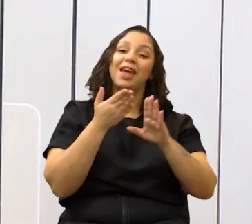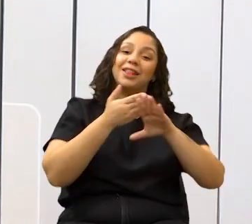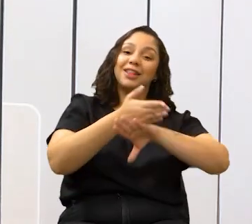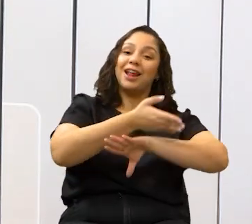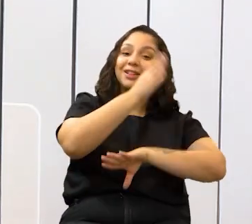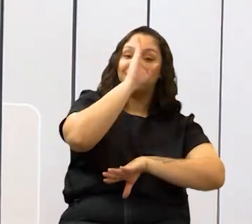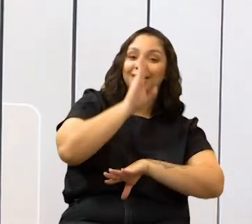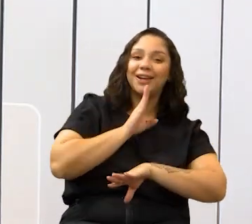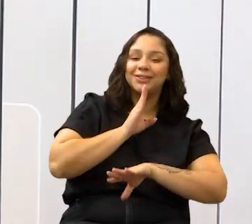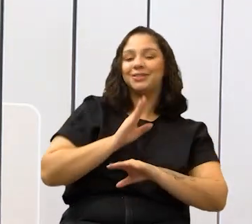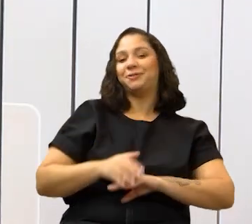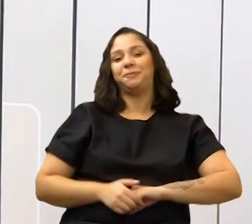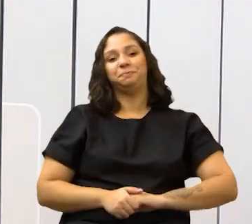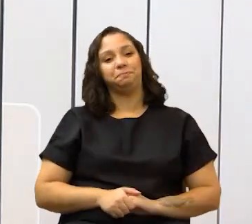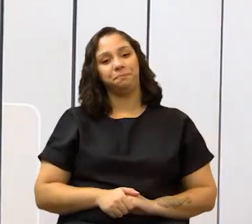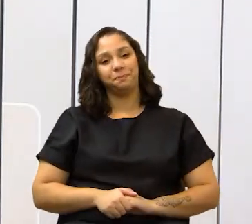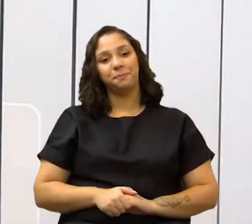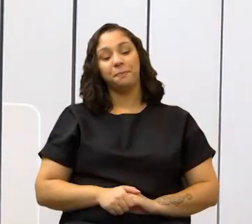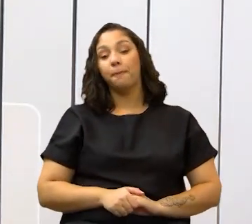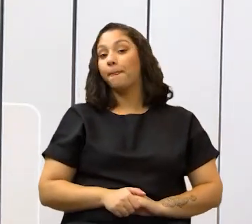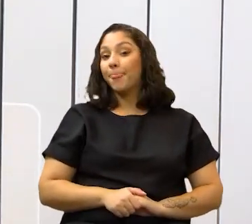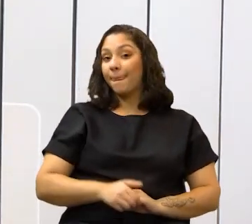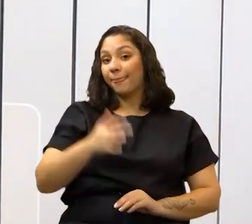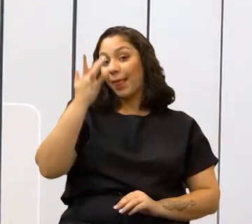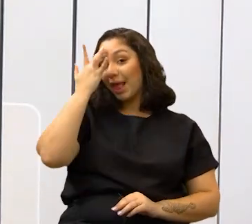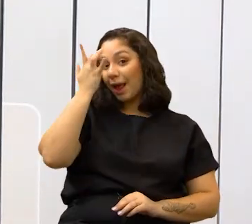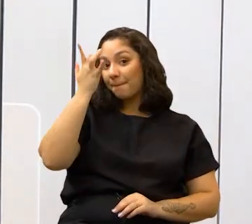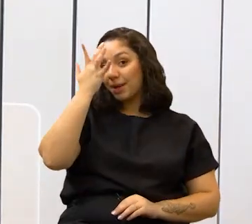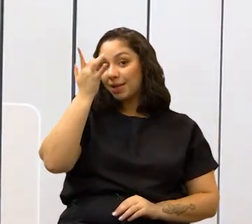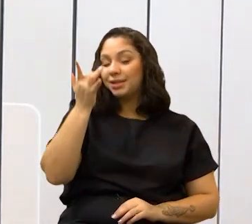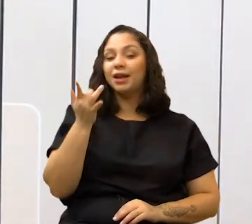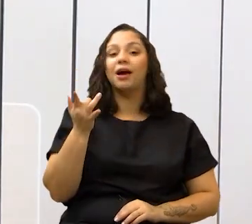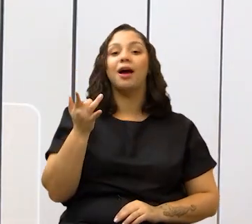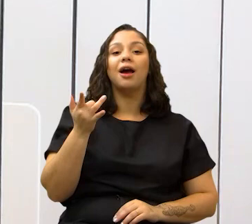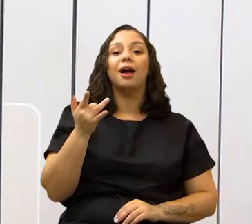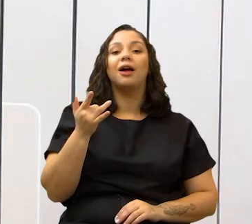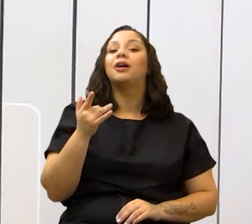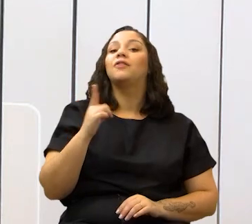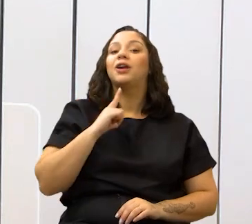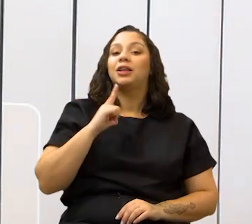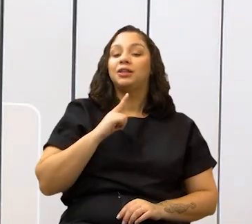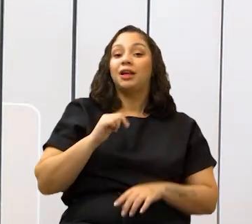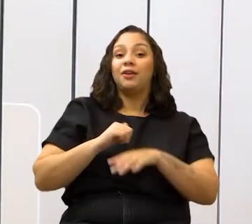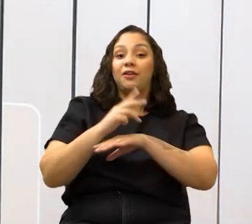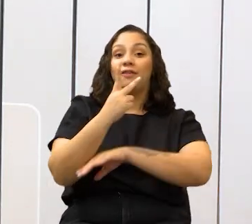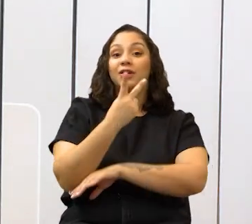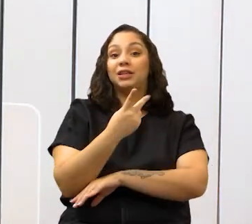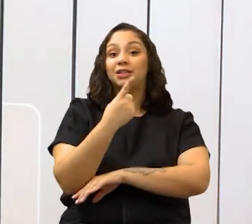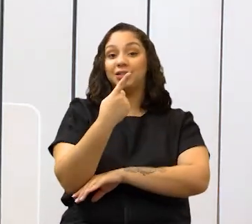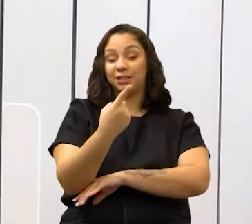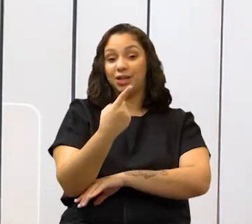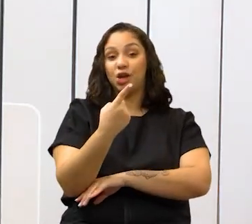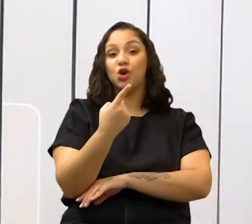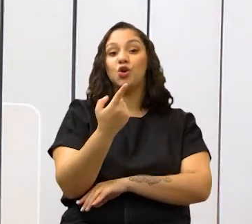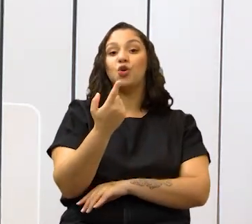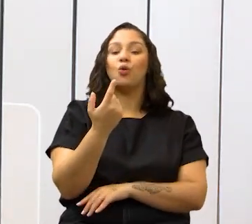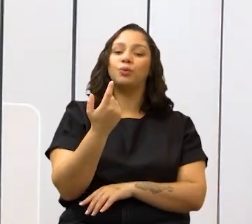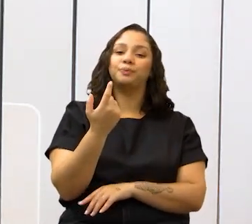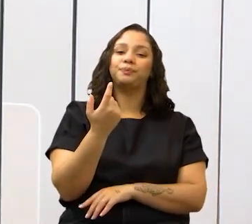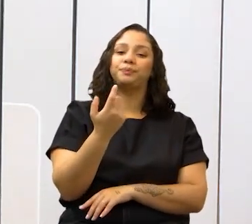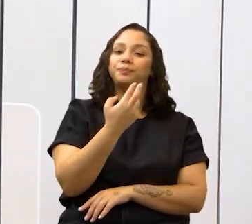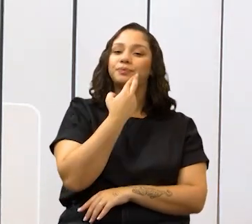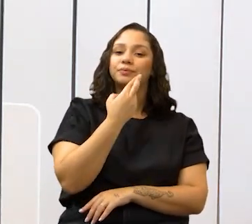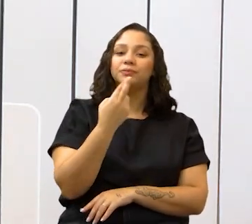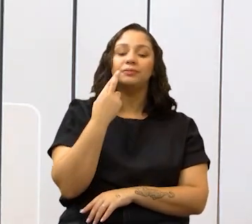é gratuita. Olha só, a partir de amanhã, mais 21 restaurantes do programa Bom Prato,